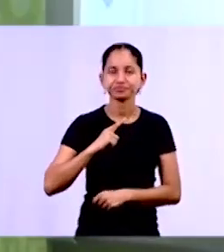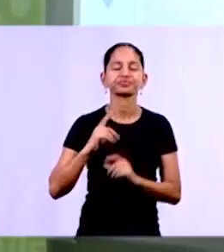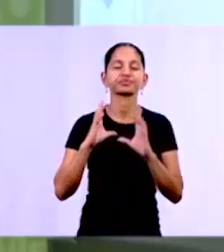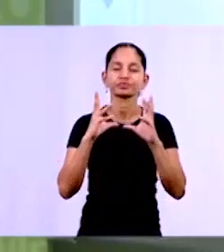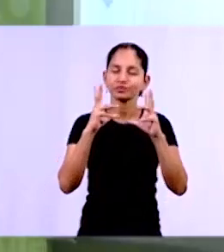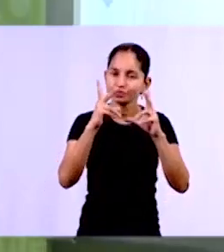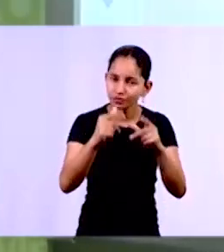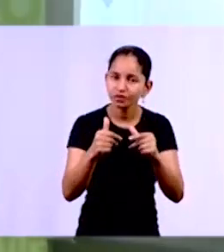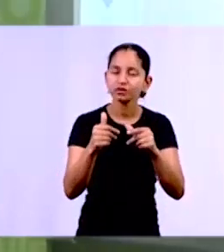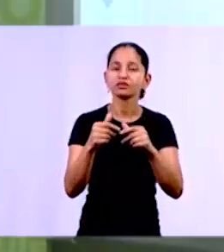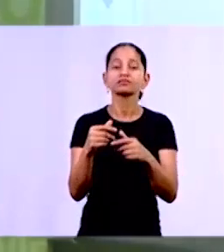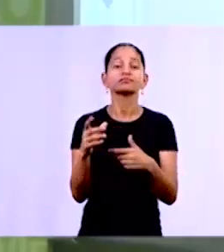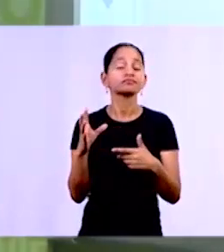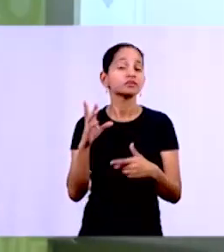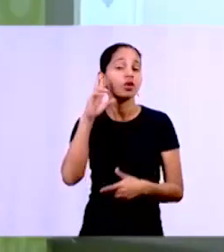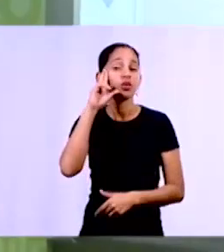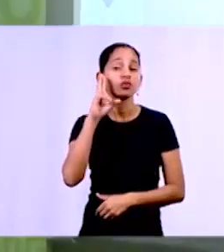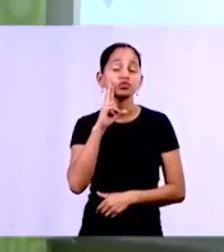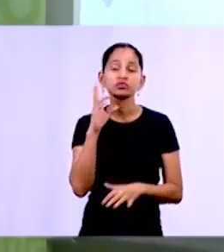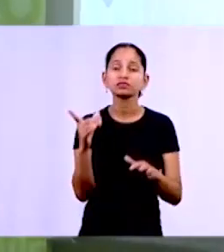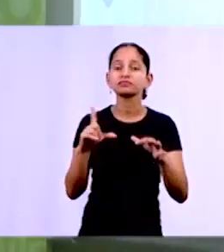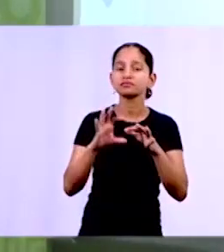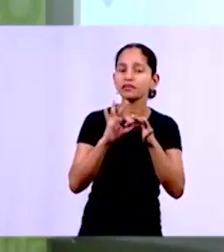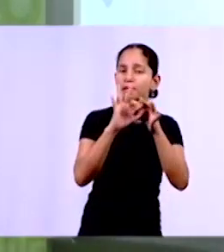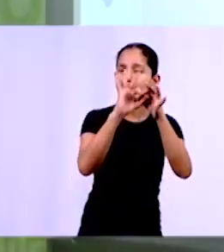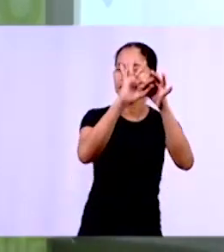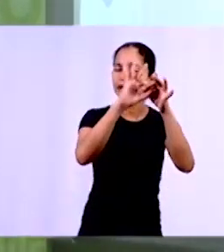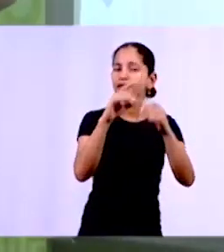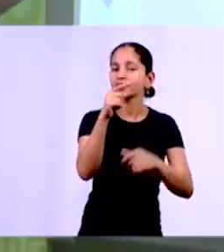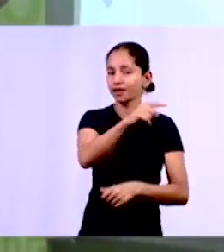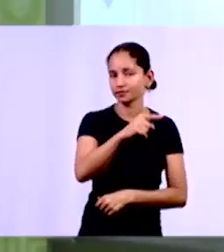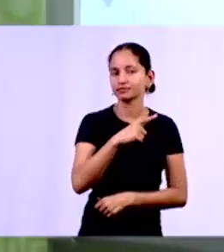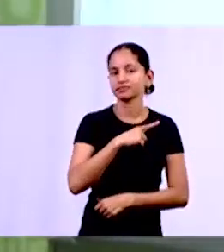todos os servidores do Estado de Rondônia vão estar localizados, né?